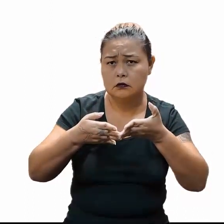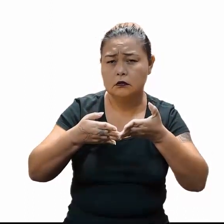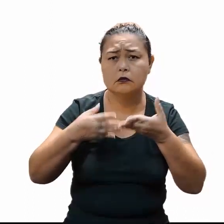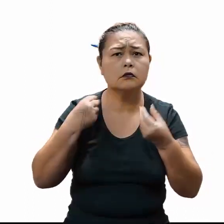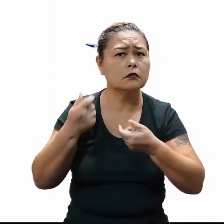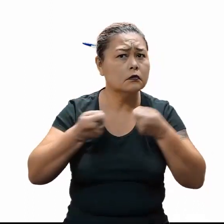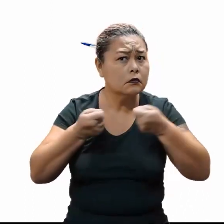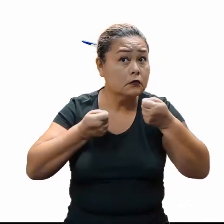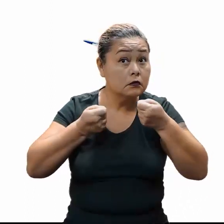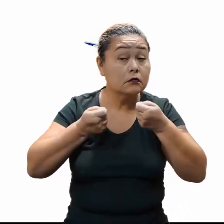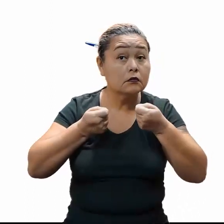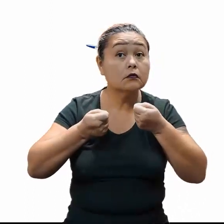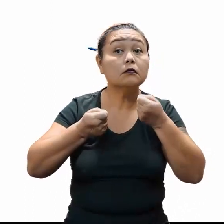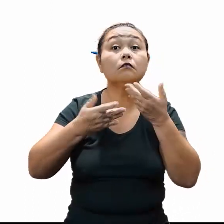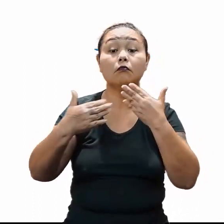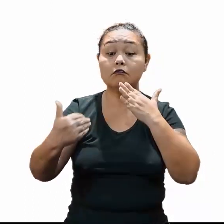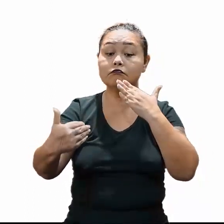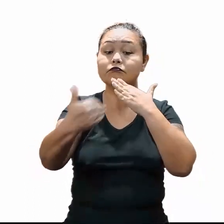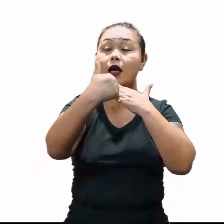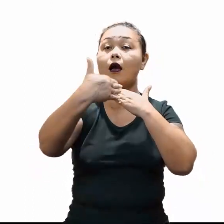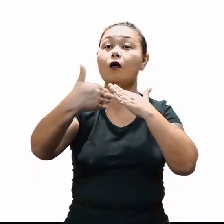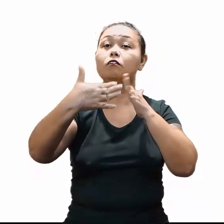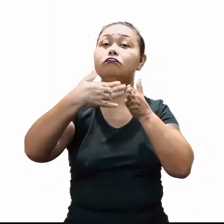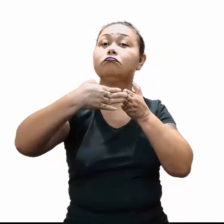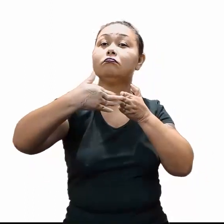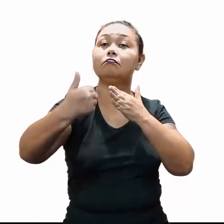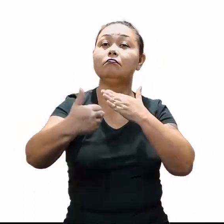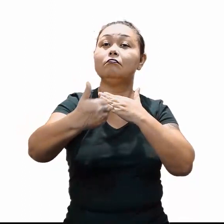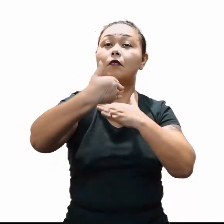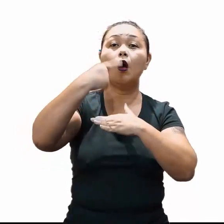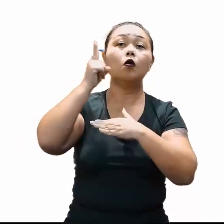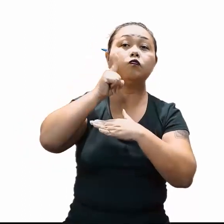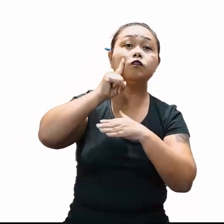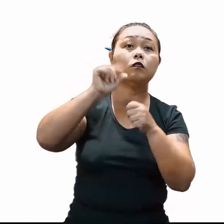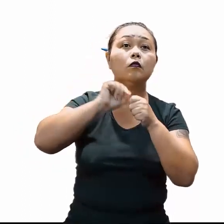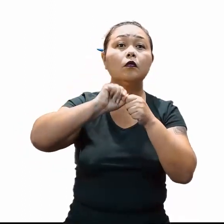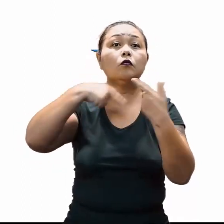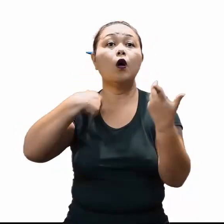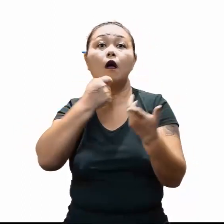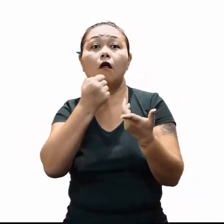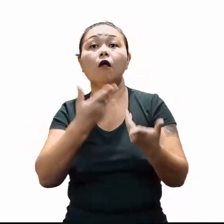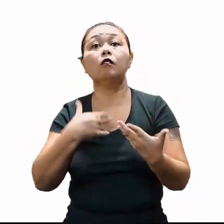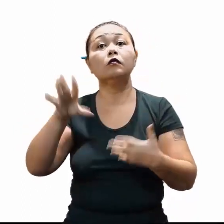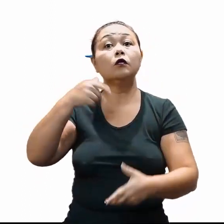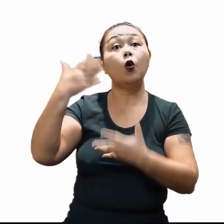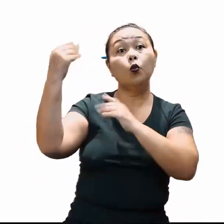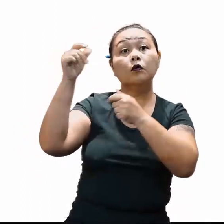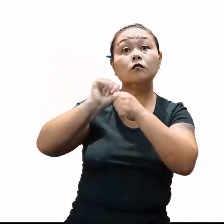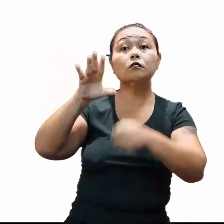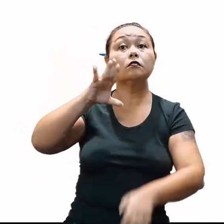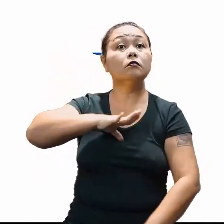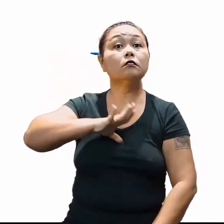e controlava também os portos. Nós estamos falando dos americanos, dos ingleses, do espanhol, do português e japonês.